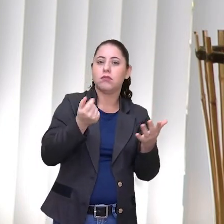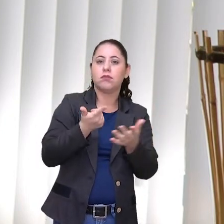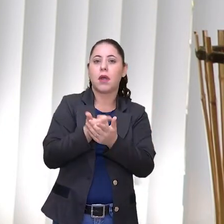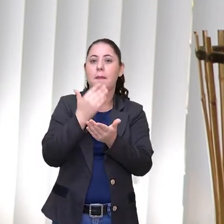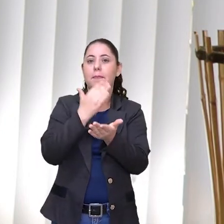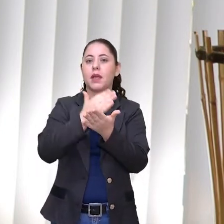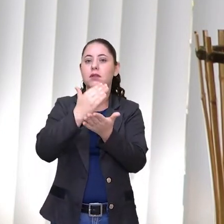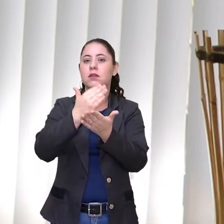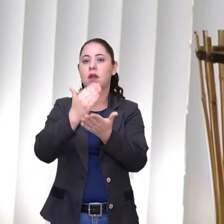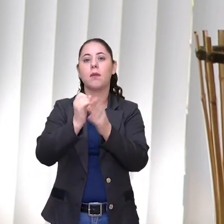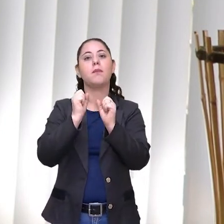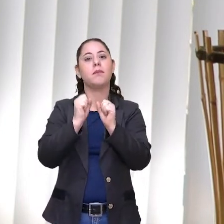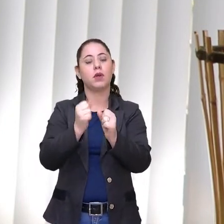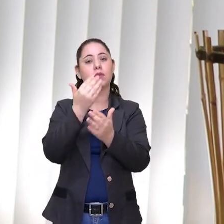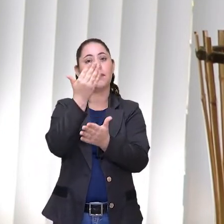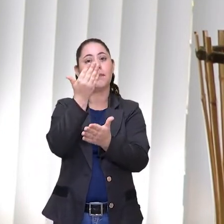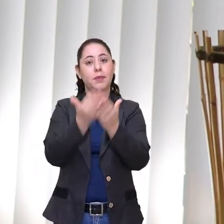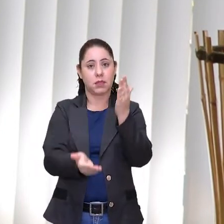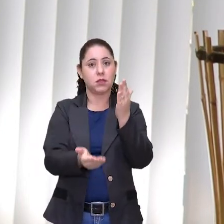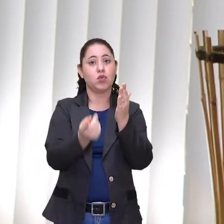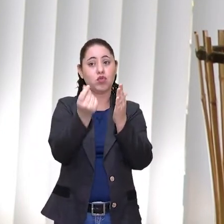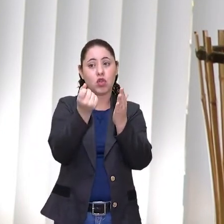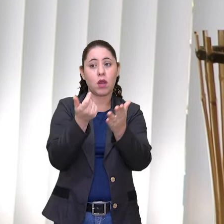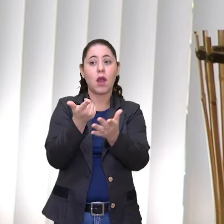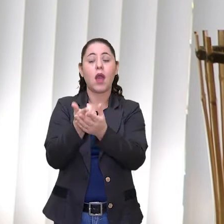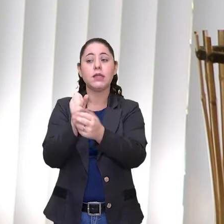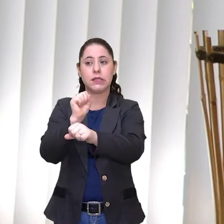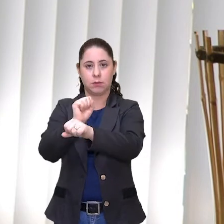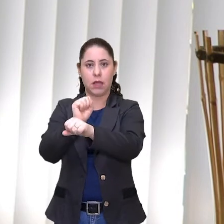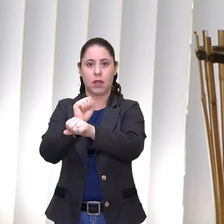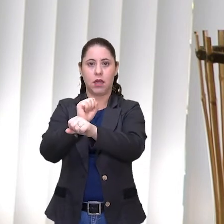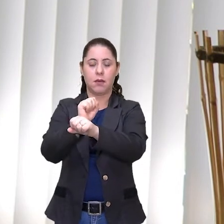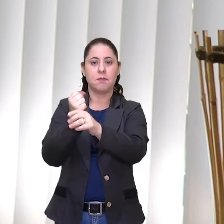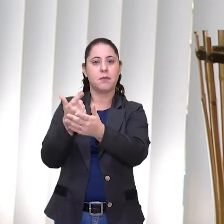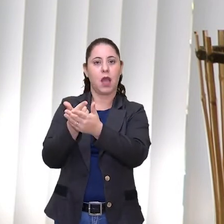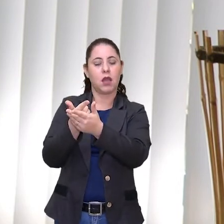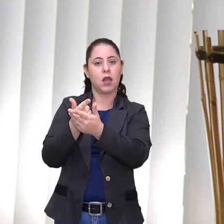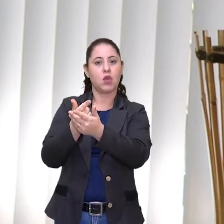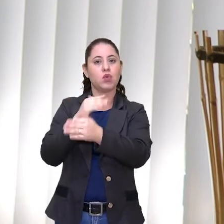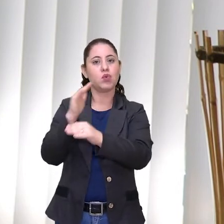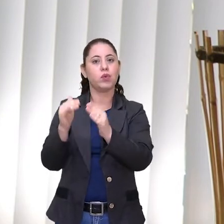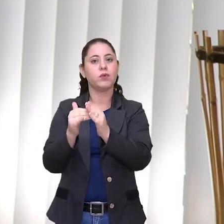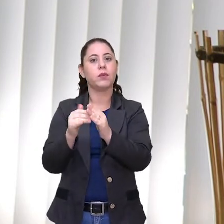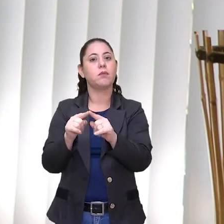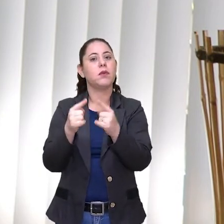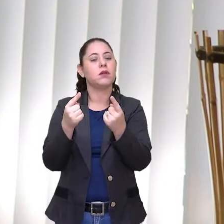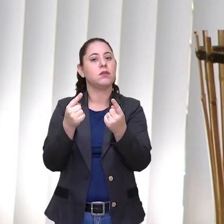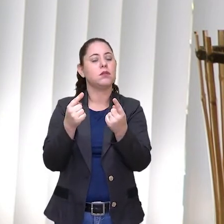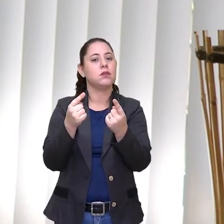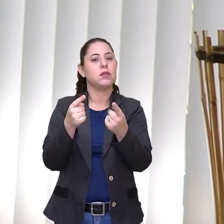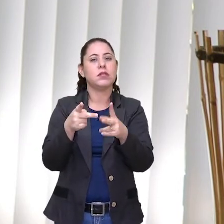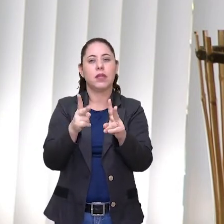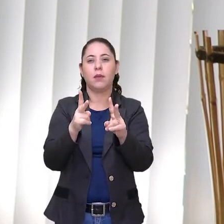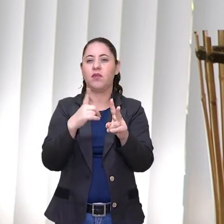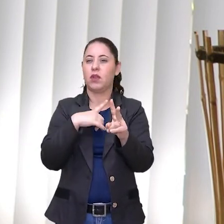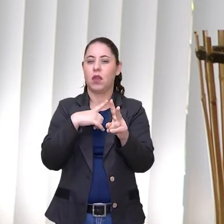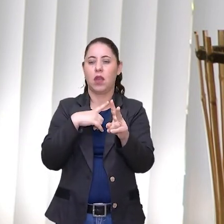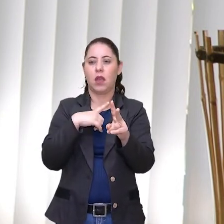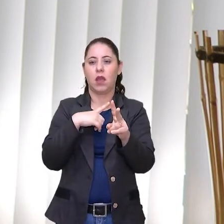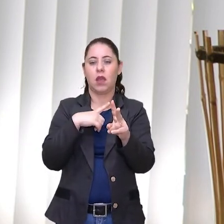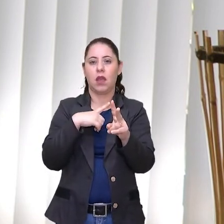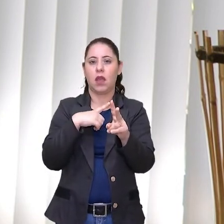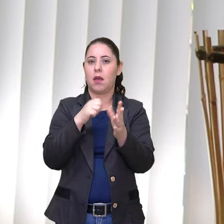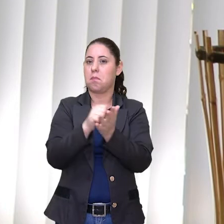especialmente naquelas questões de parcelamento. Ele pode perder aquela garantia que ele ofertou. Mas nem sempre